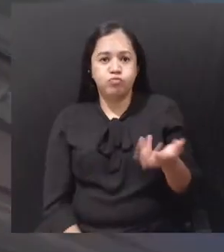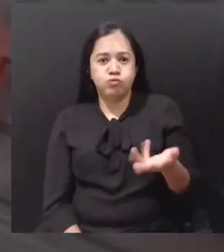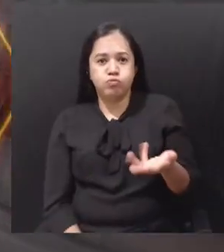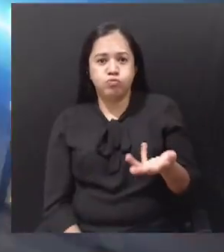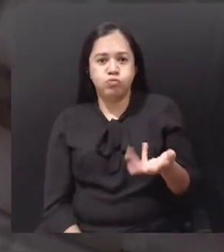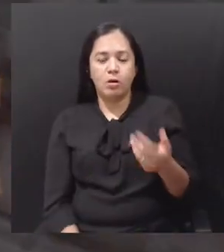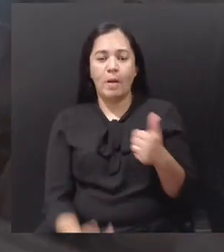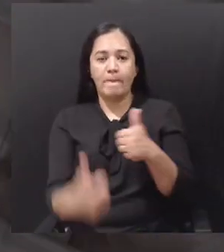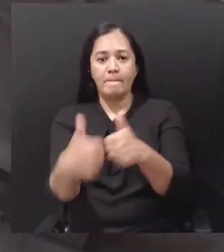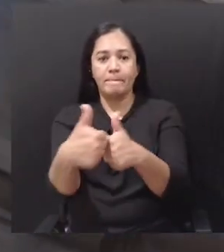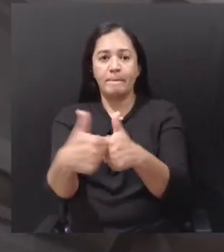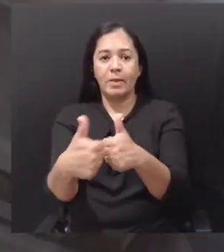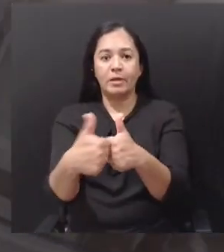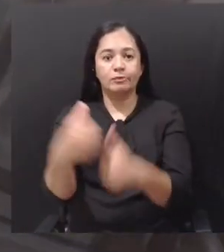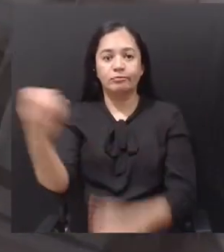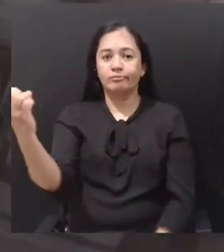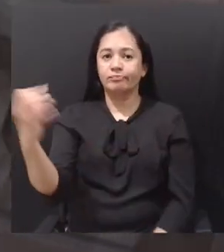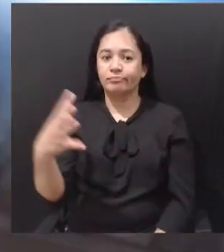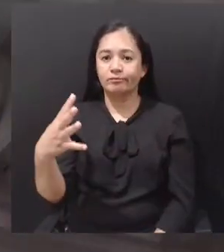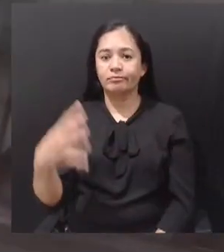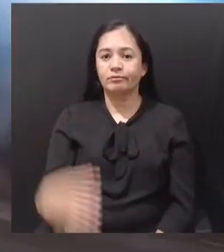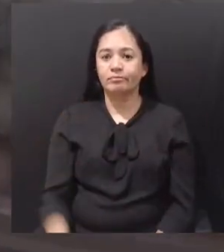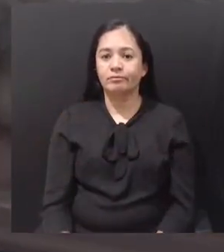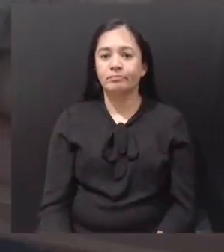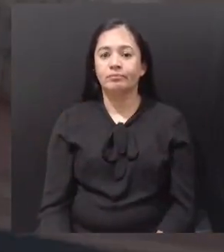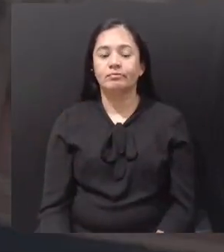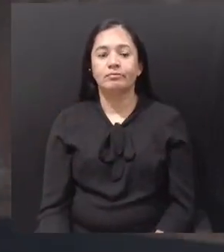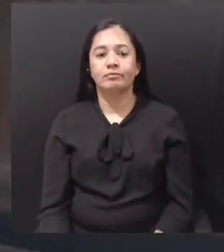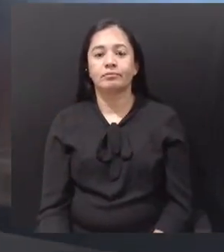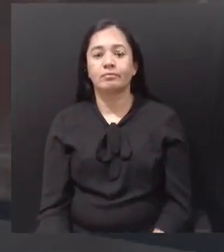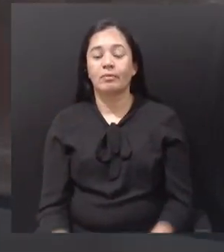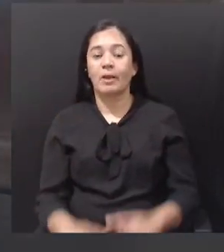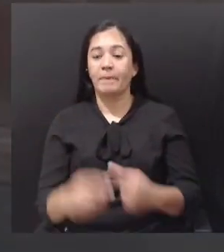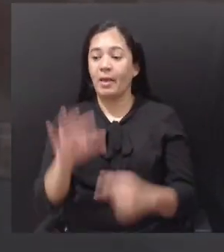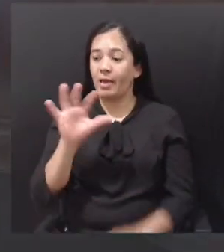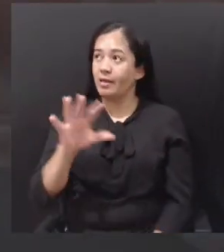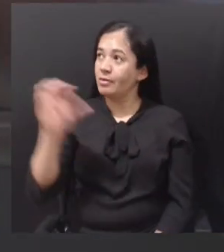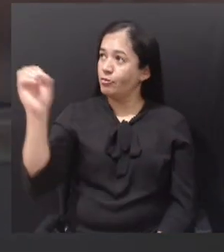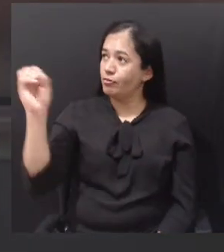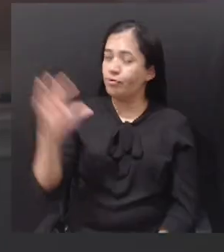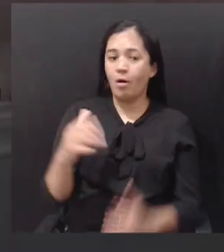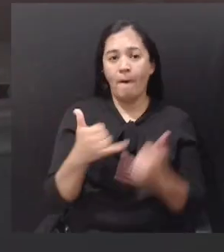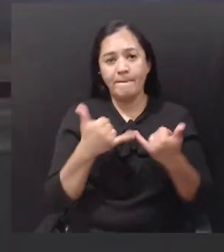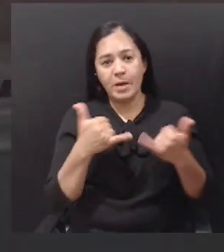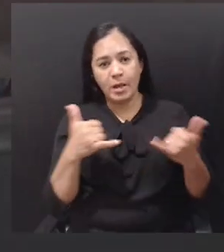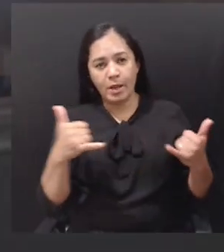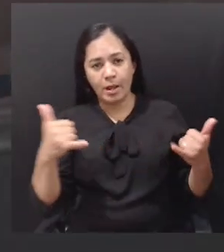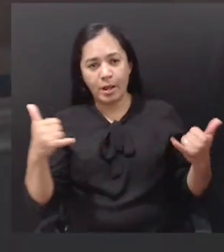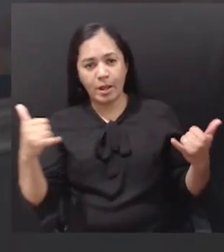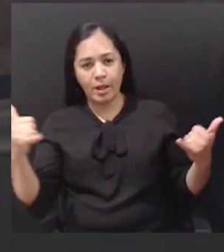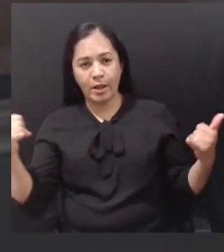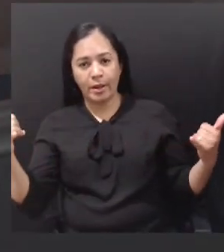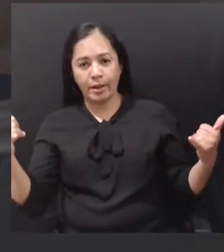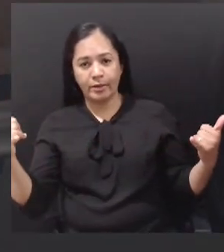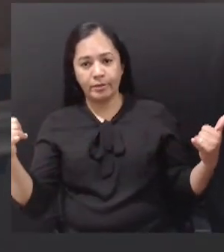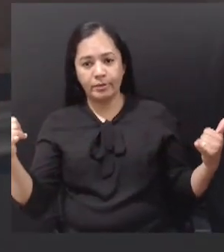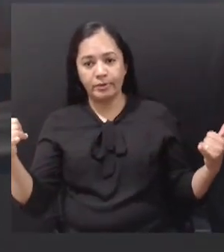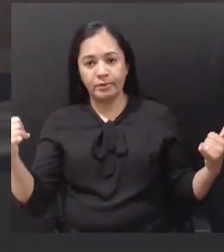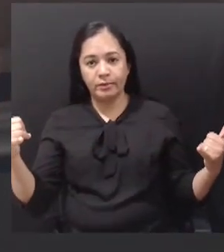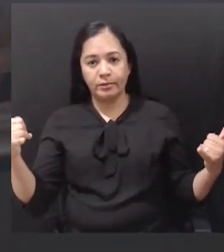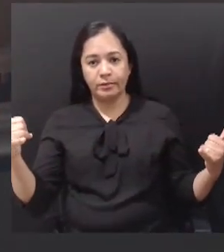luz. Essa luz emitida por esse feixe de elétrons ultra-relativísticos, ele